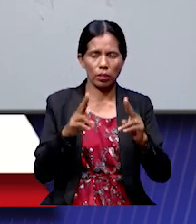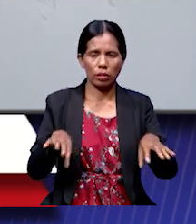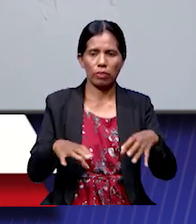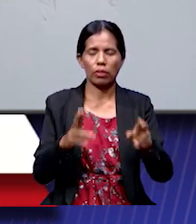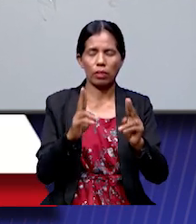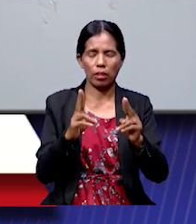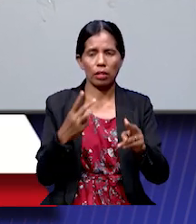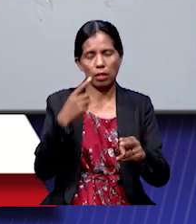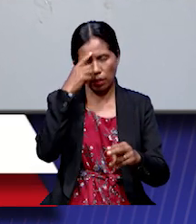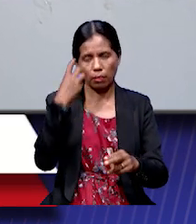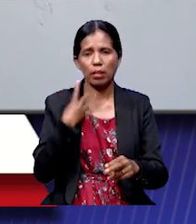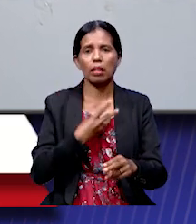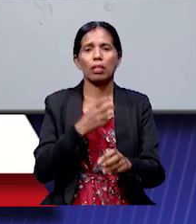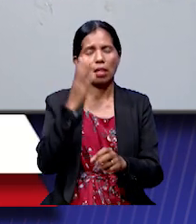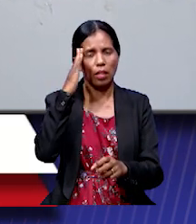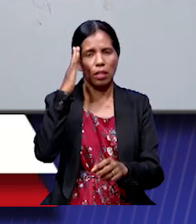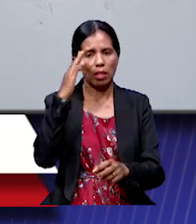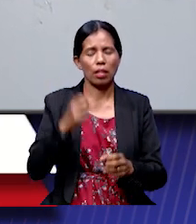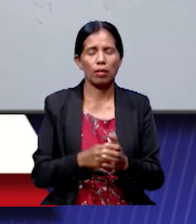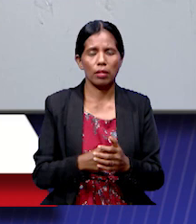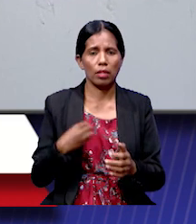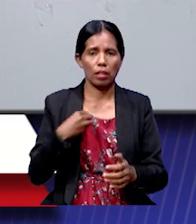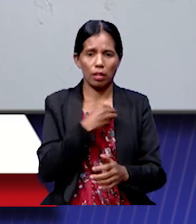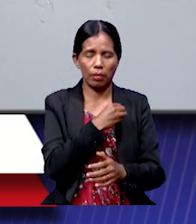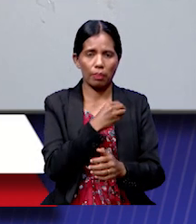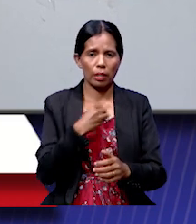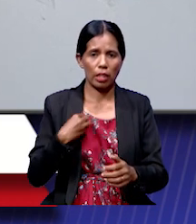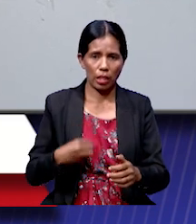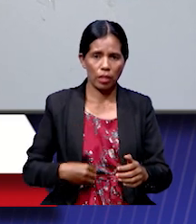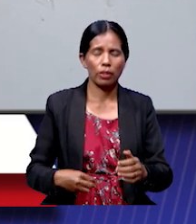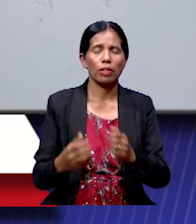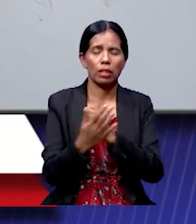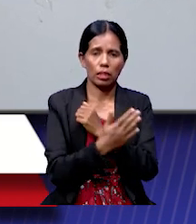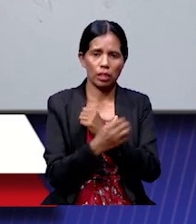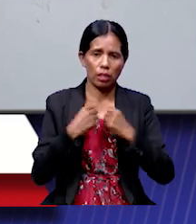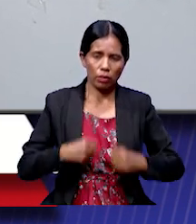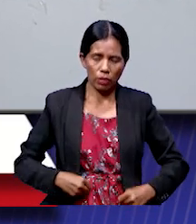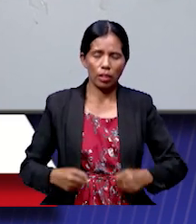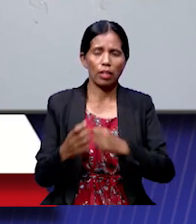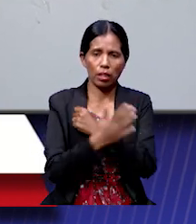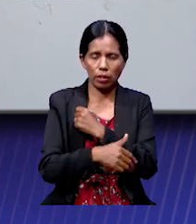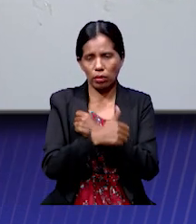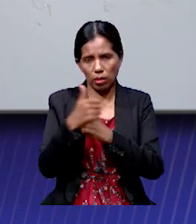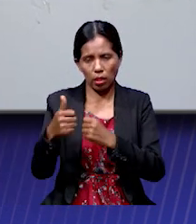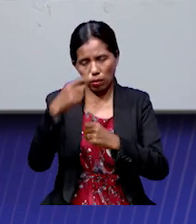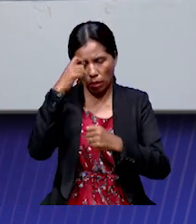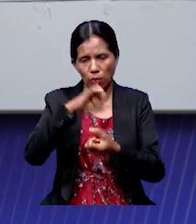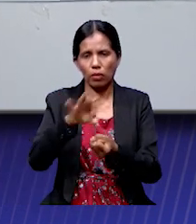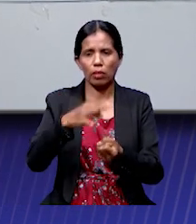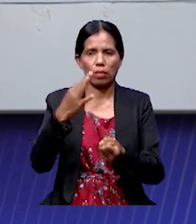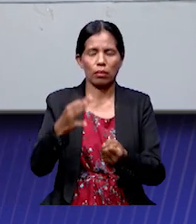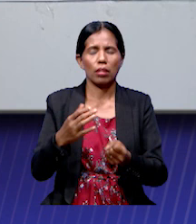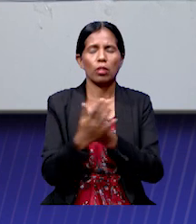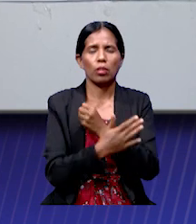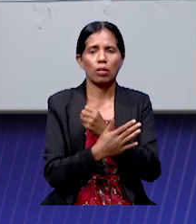ita hateten e kata tratamento saúde ia rai liur, tamba ho COVID-19. Halo, hospital sendo que ia vai